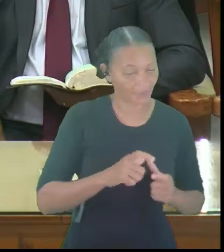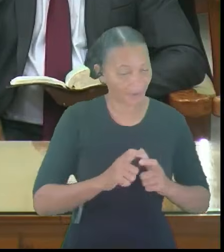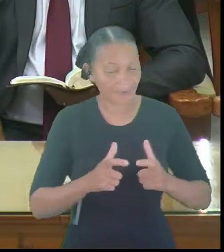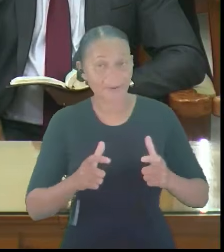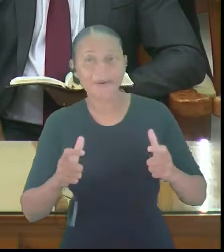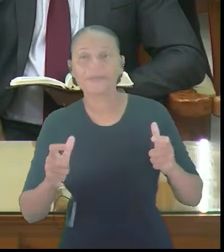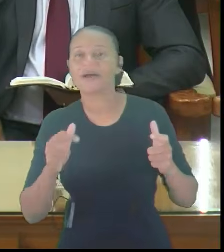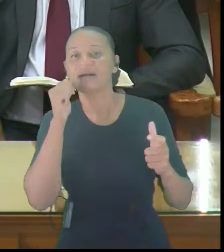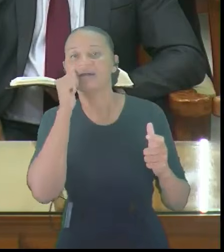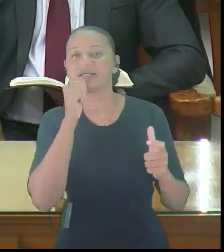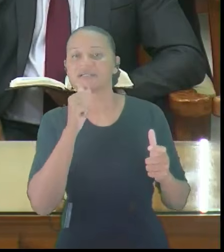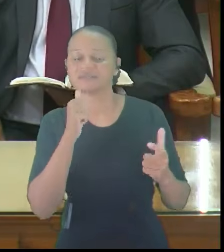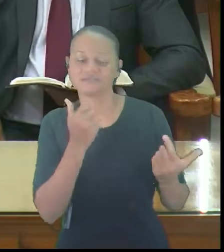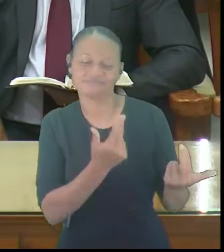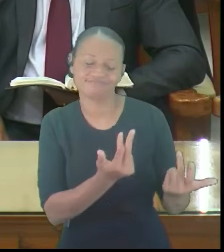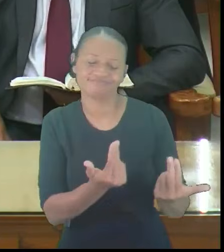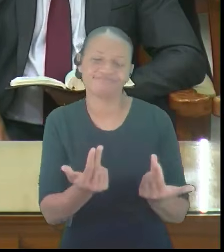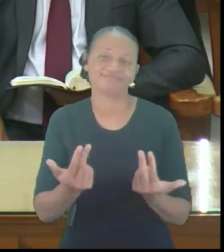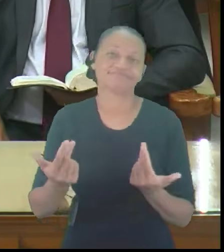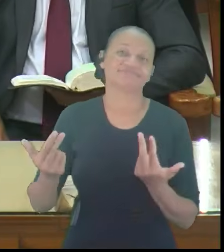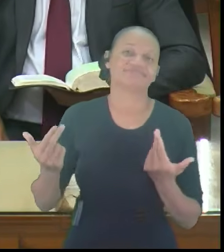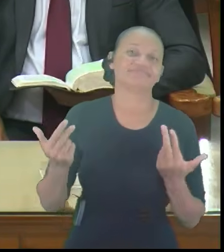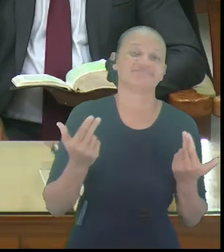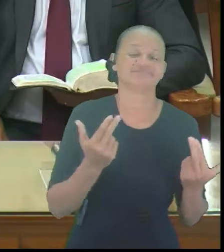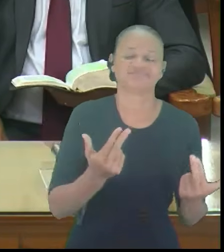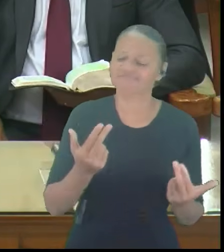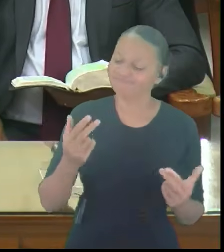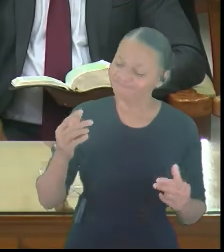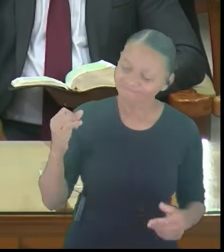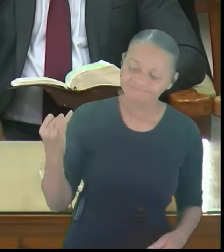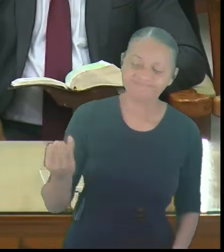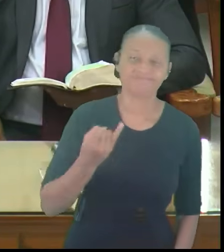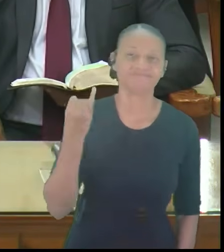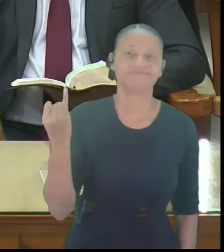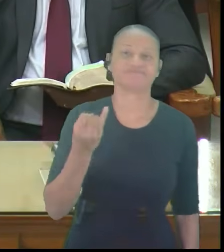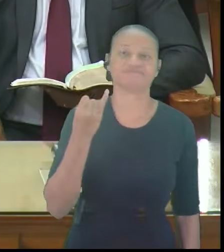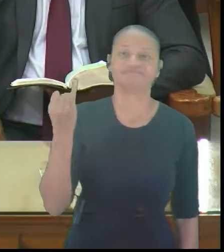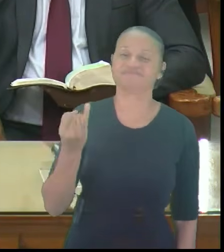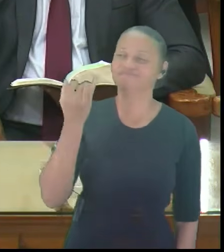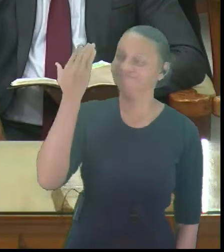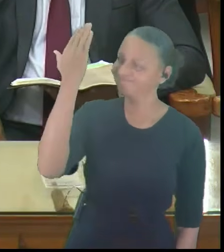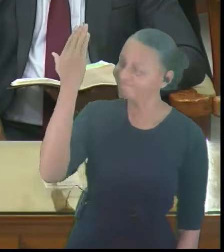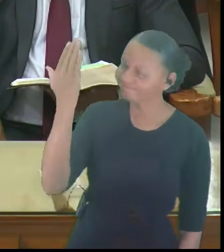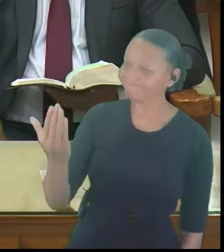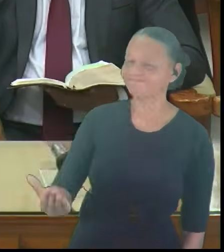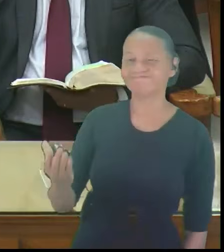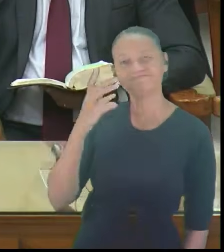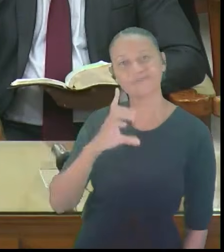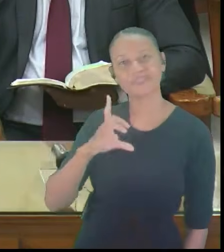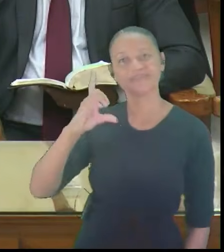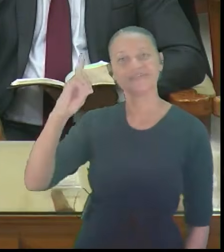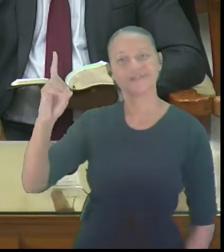mulher são iguais e preciosas diante do Deus Todo-Poderoso.